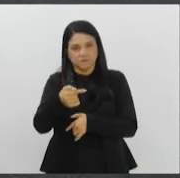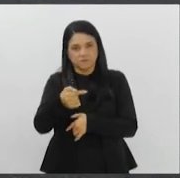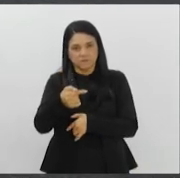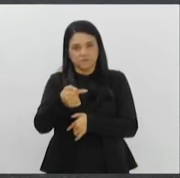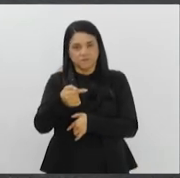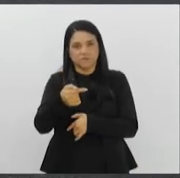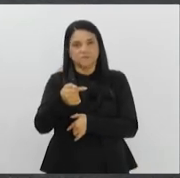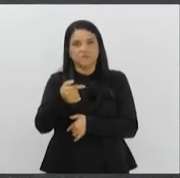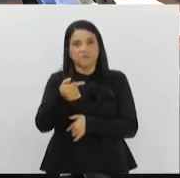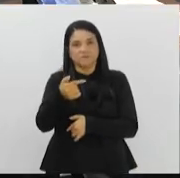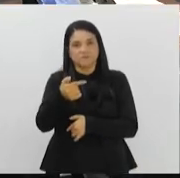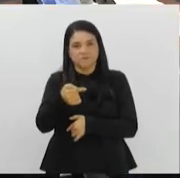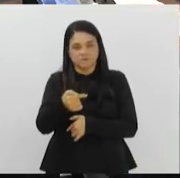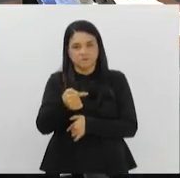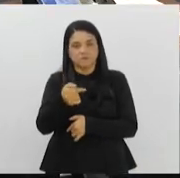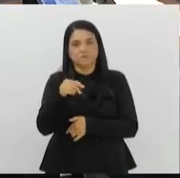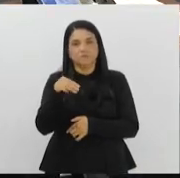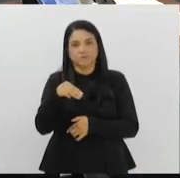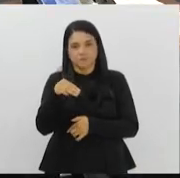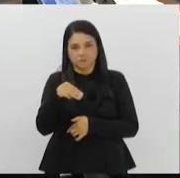e 17 minutos.